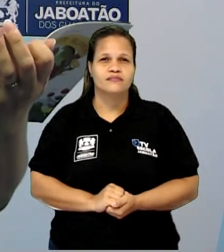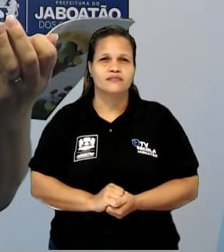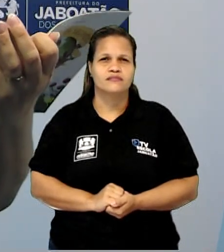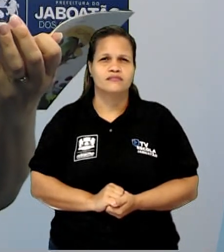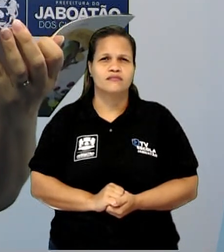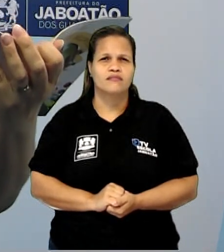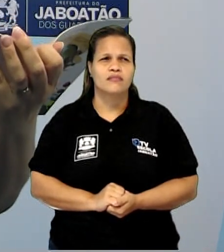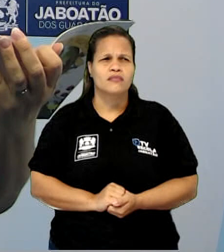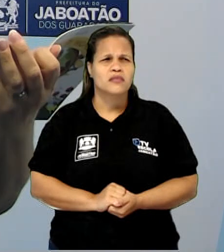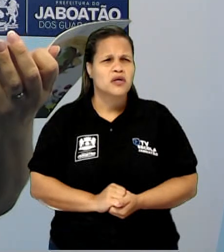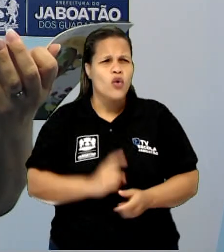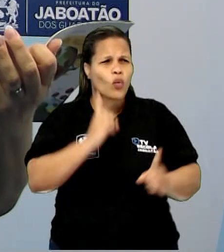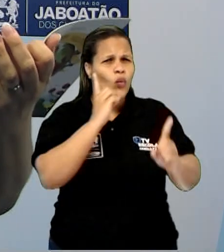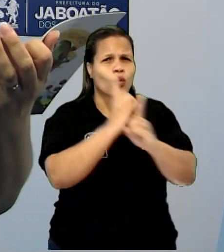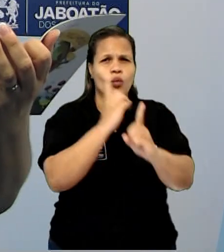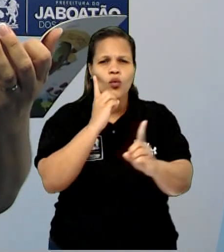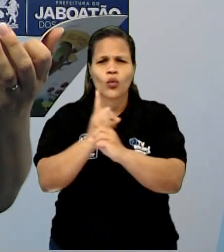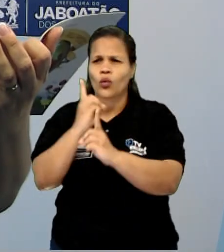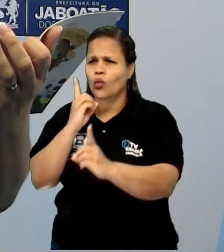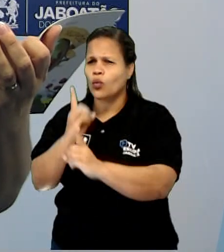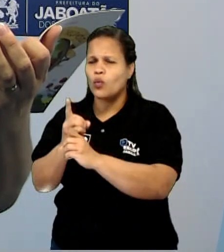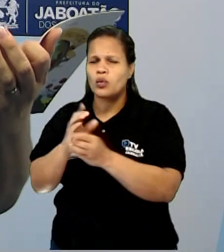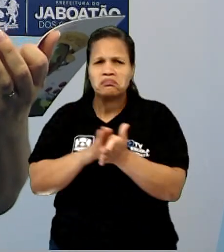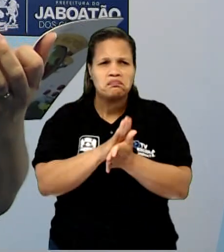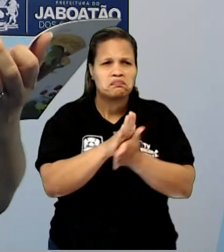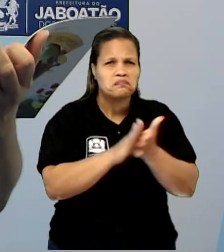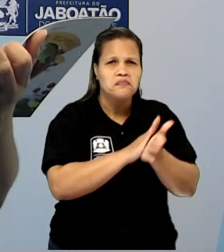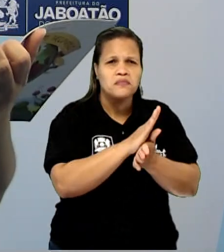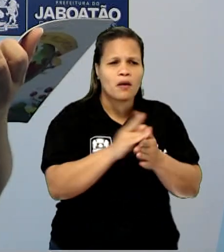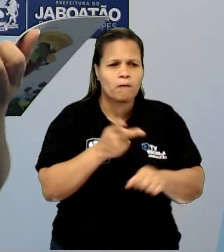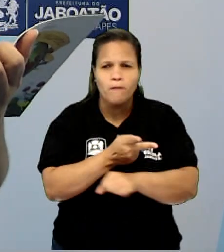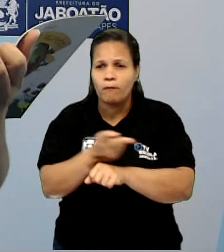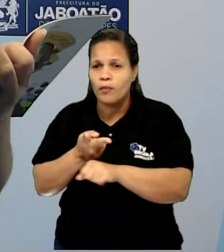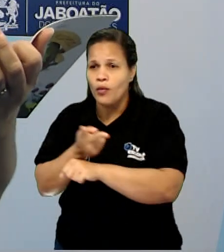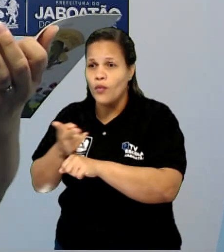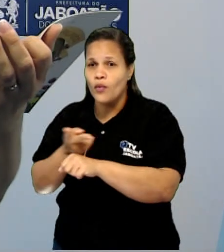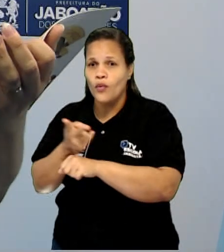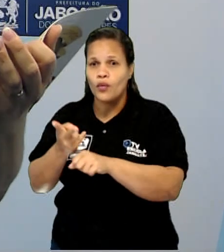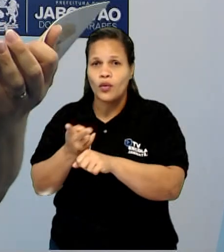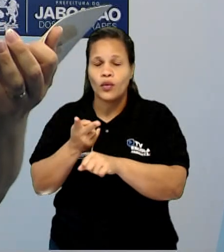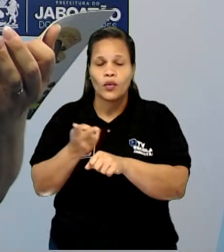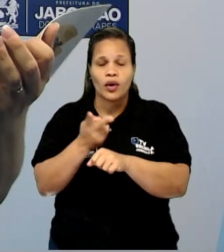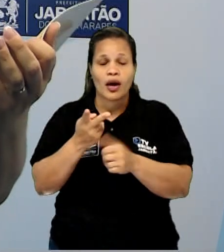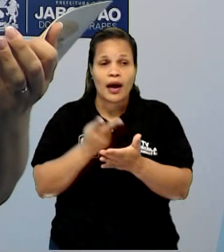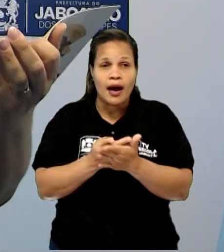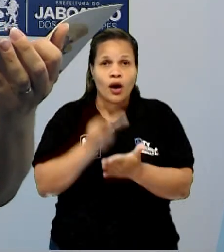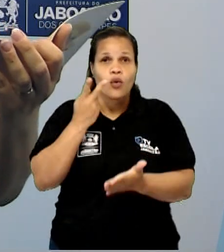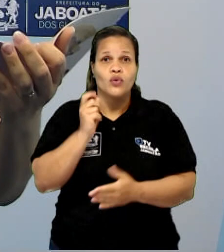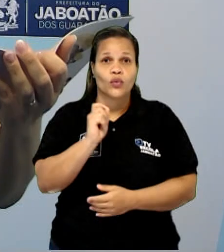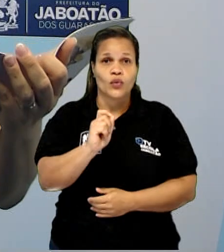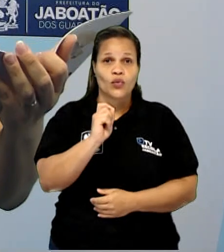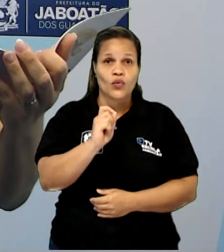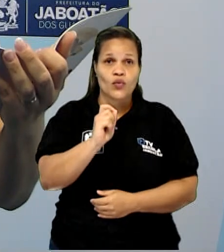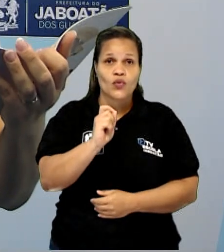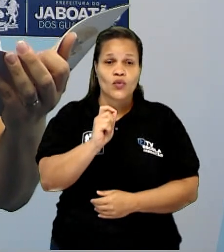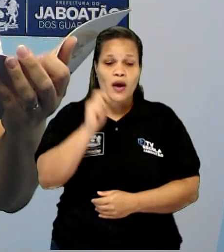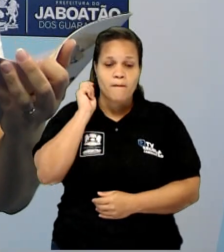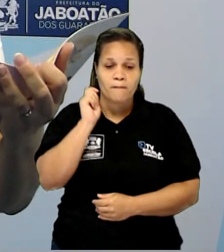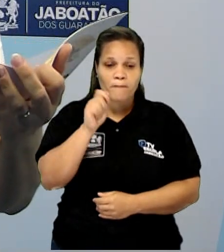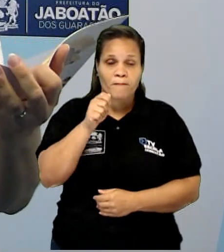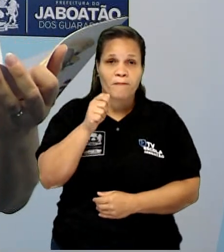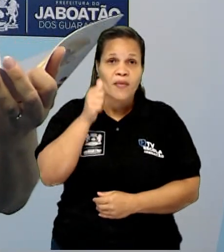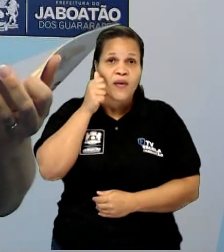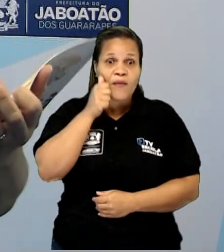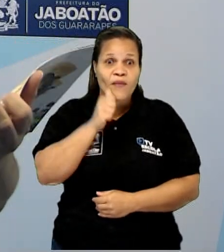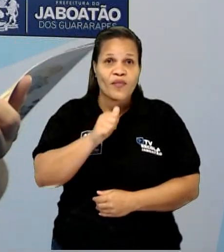Mas eu não achei ninguém. Procurei por todo lado. De repente, uma fada daquele mundo encantado, pequena, linda e